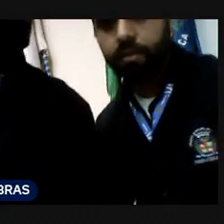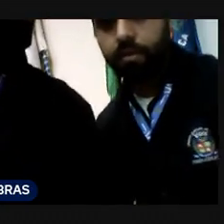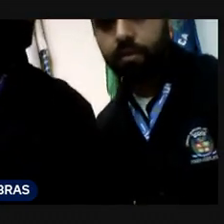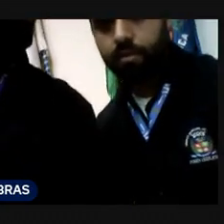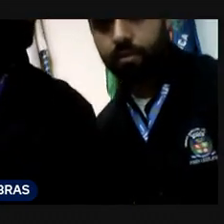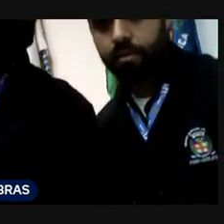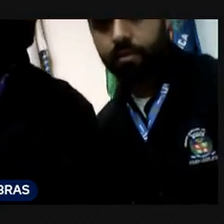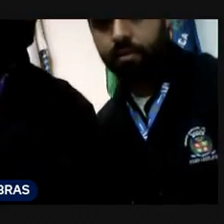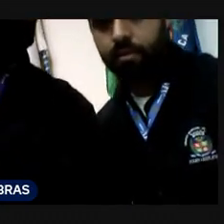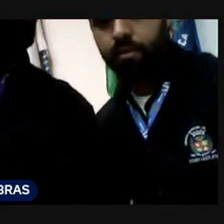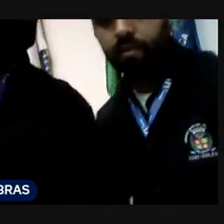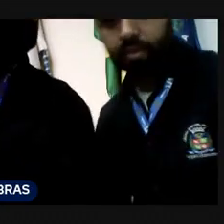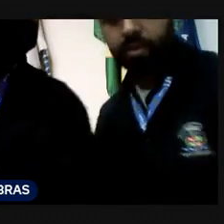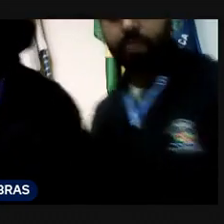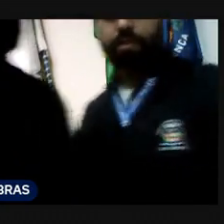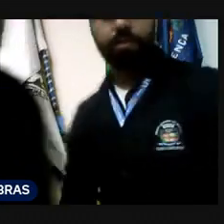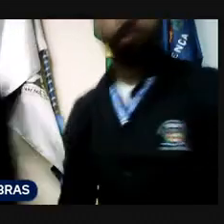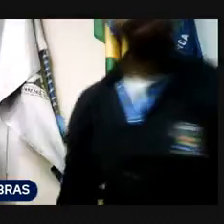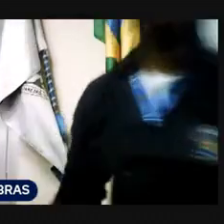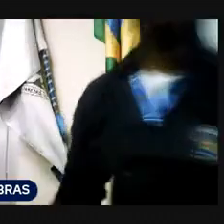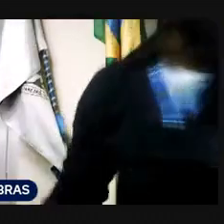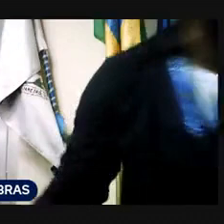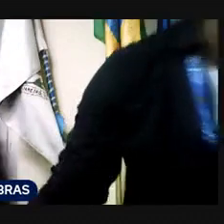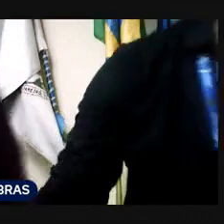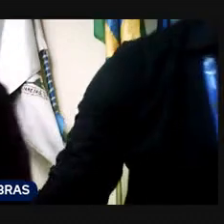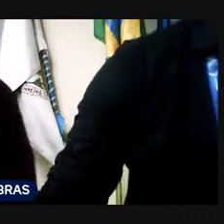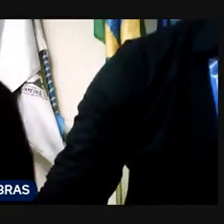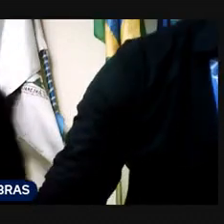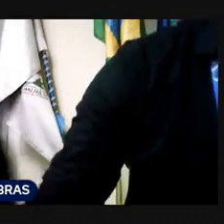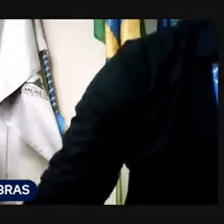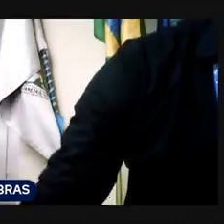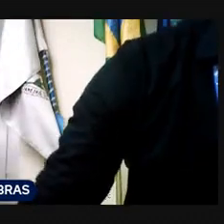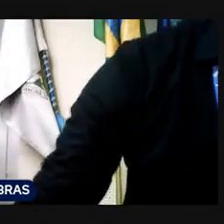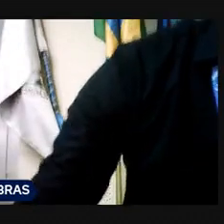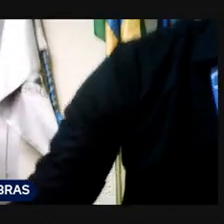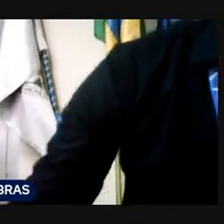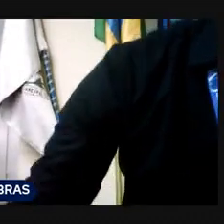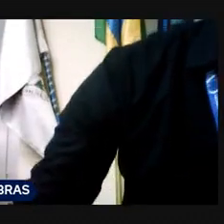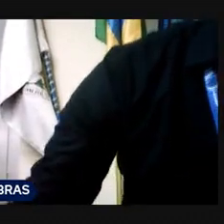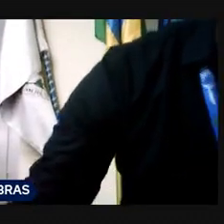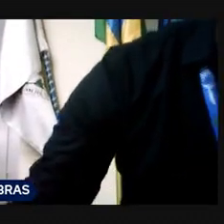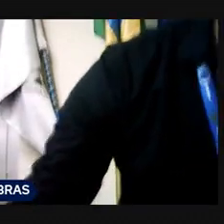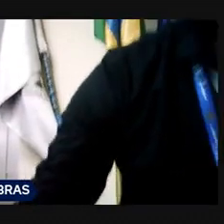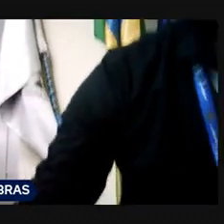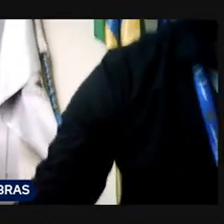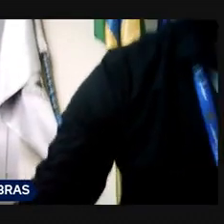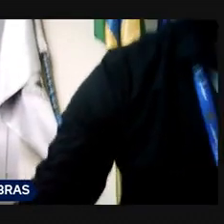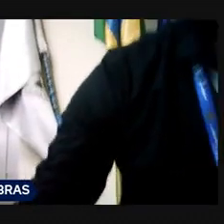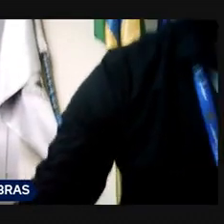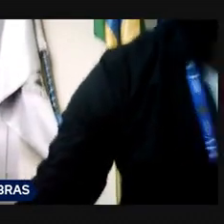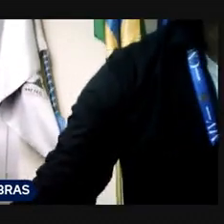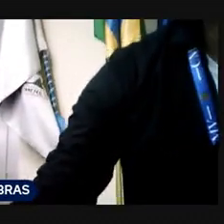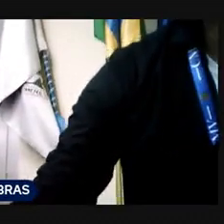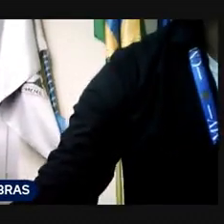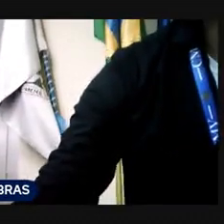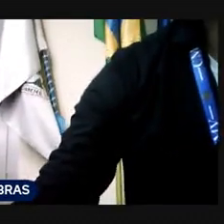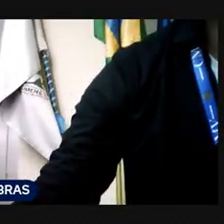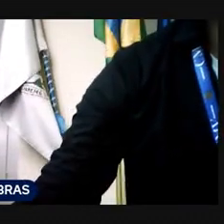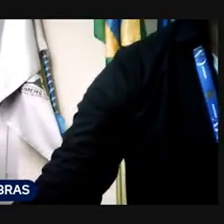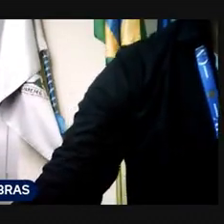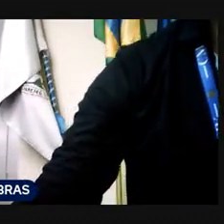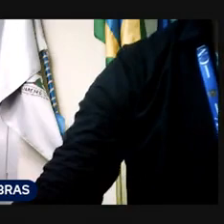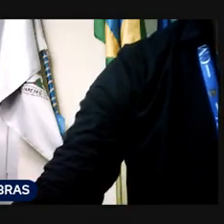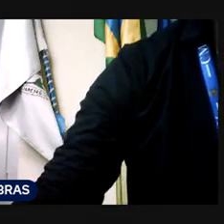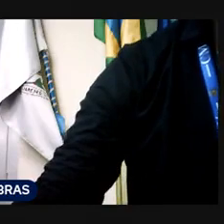né? Eles alegam que toda aí a dinâmica do processo de utilização do banco é muito